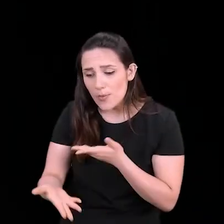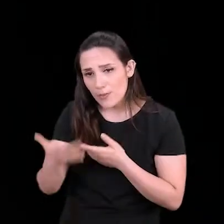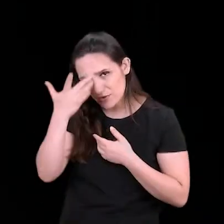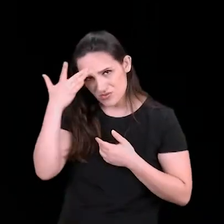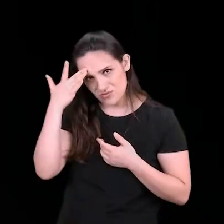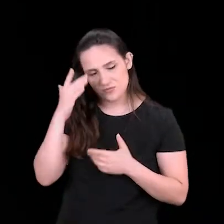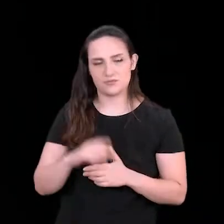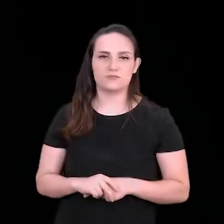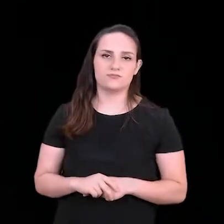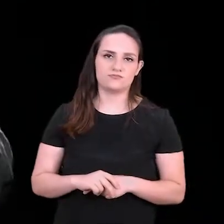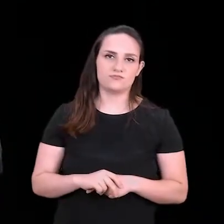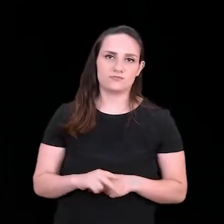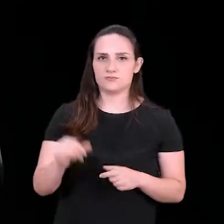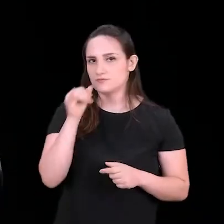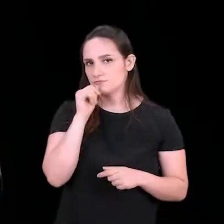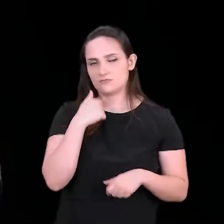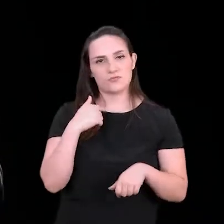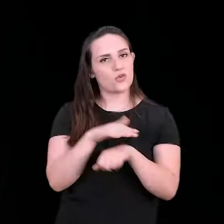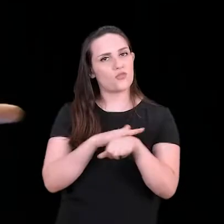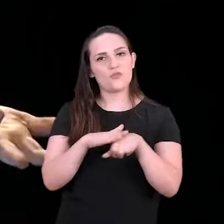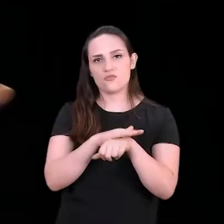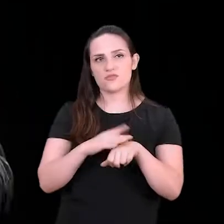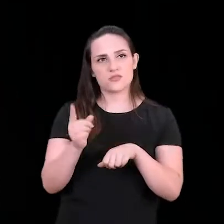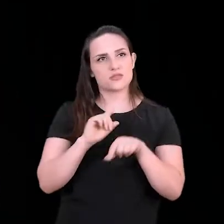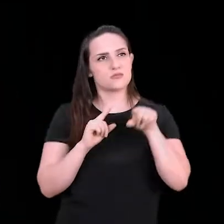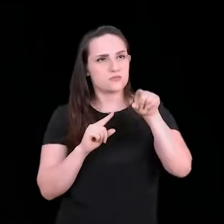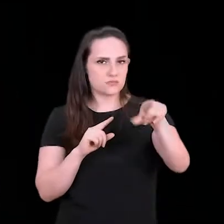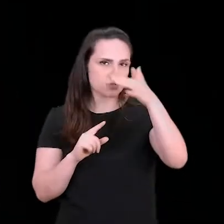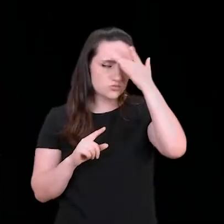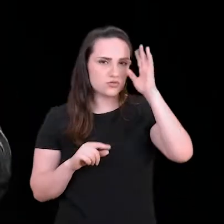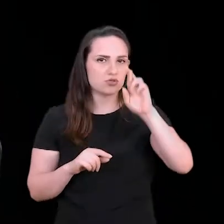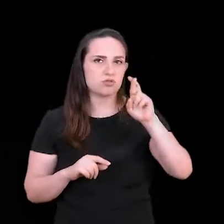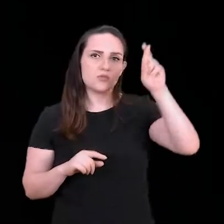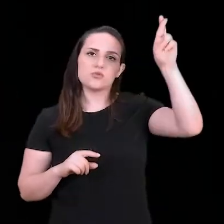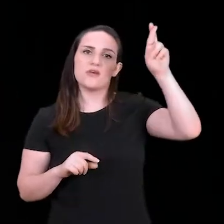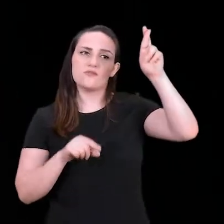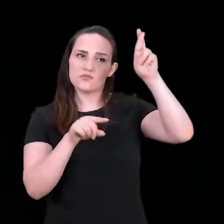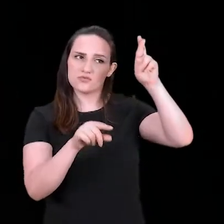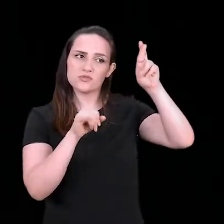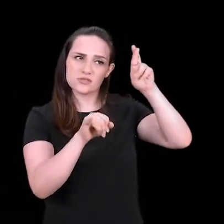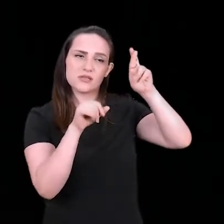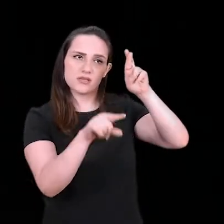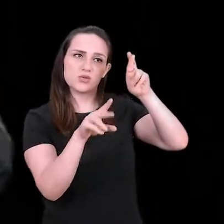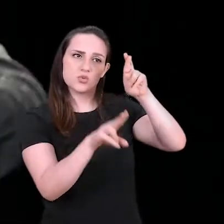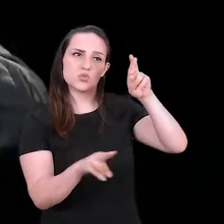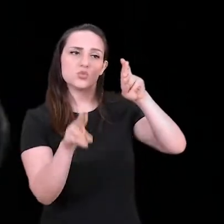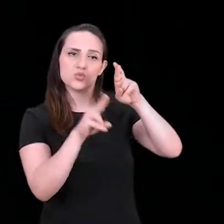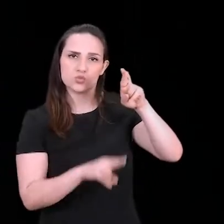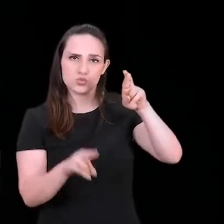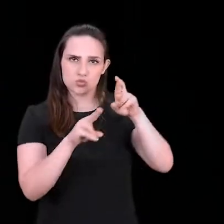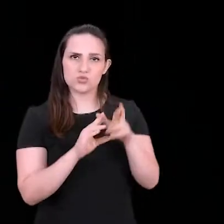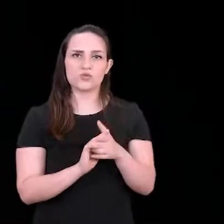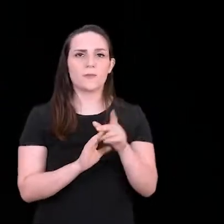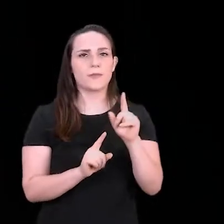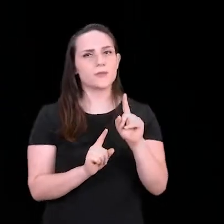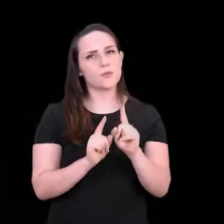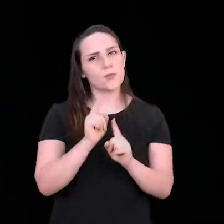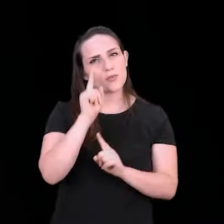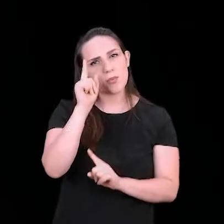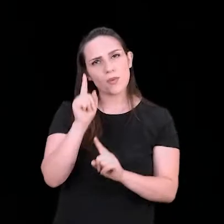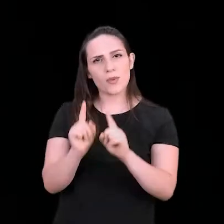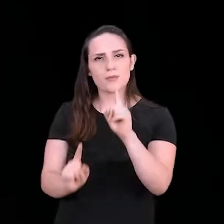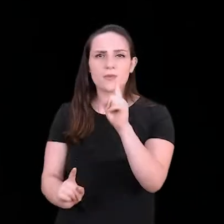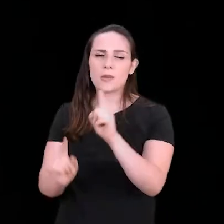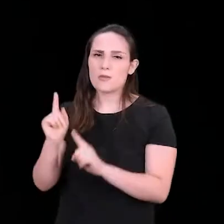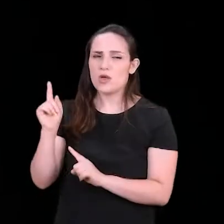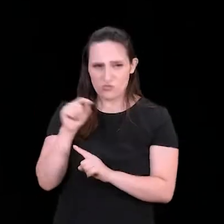assim, bom, eu não cheguei a conversar com os responsáveis para saber se eles utilizam esses números que